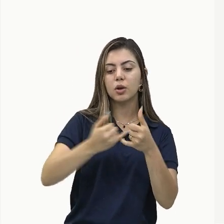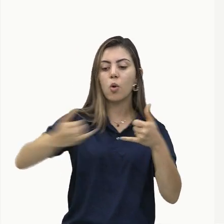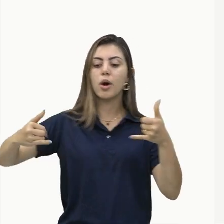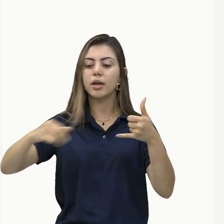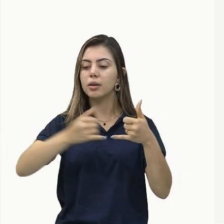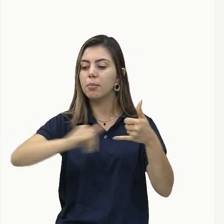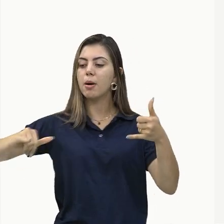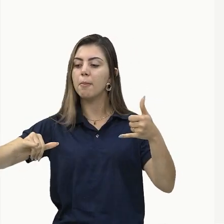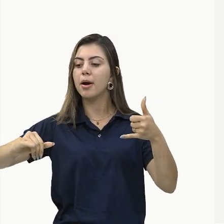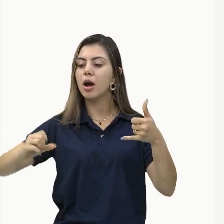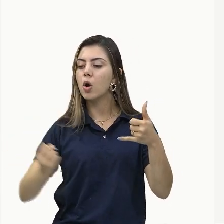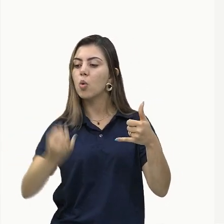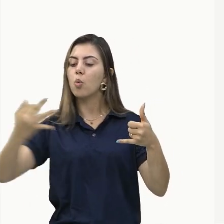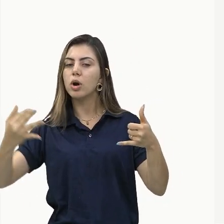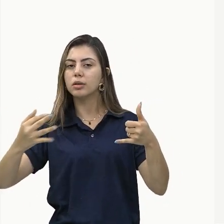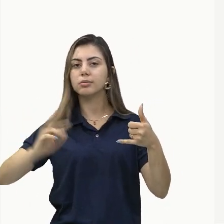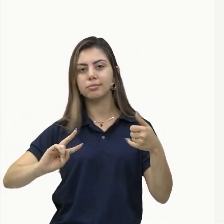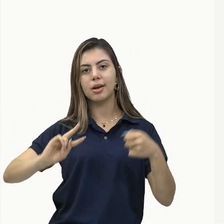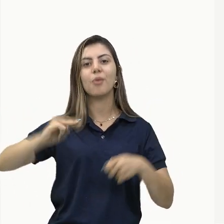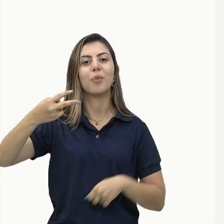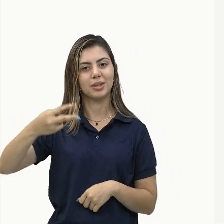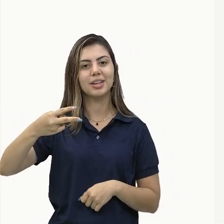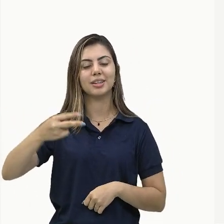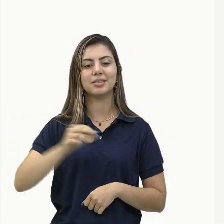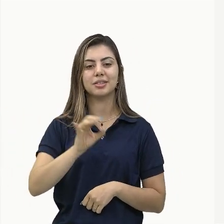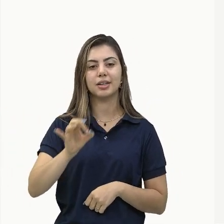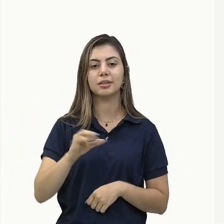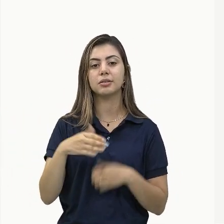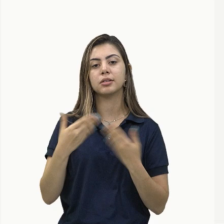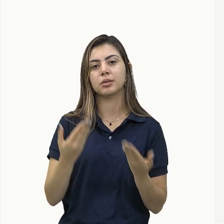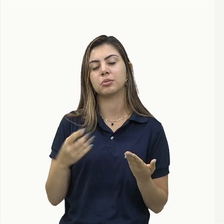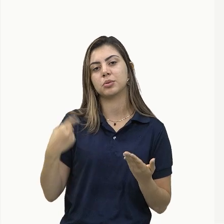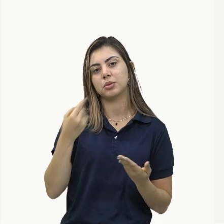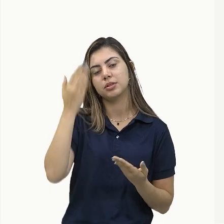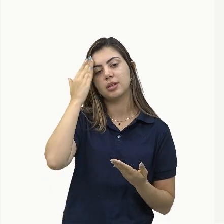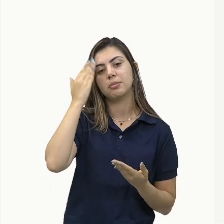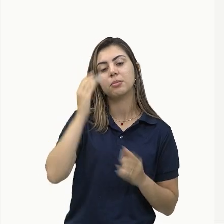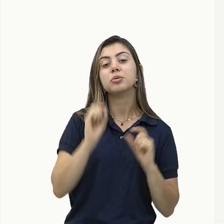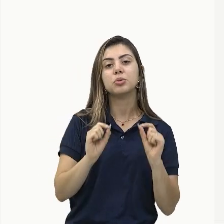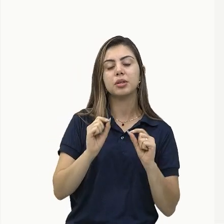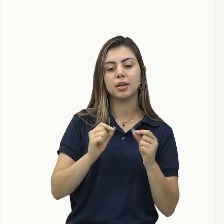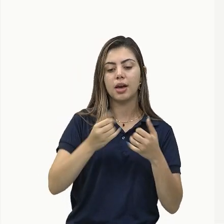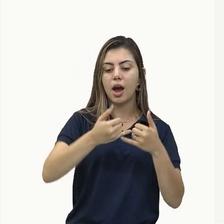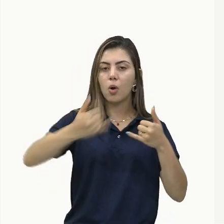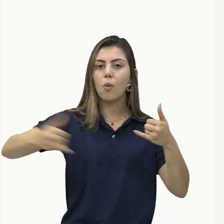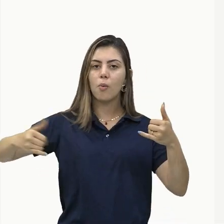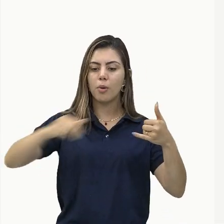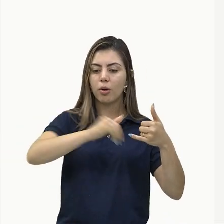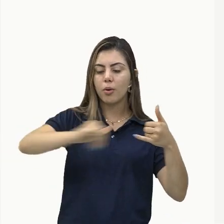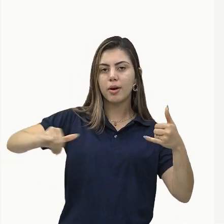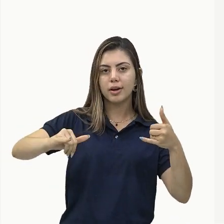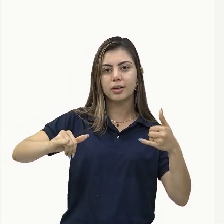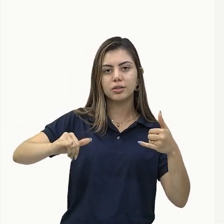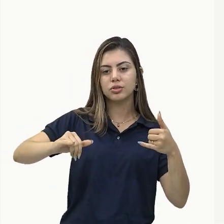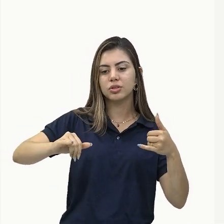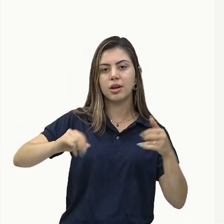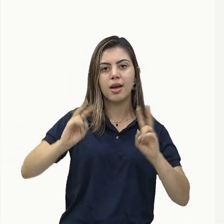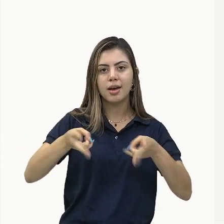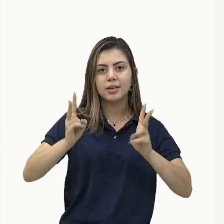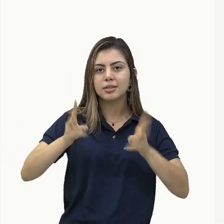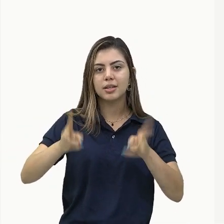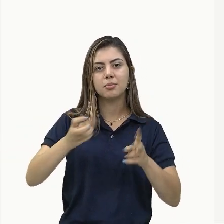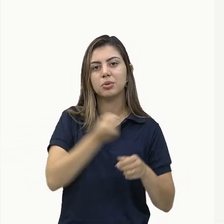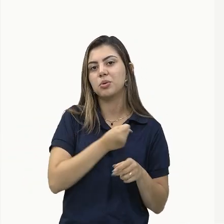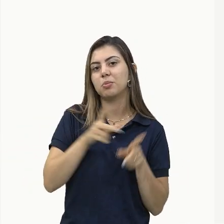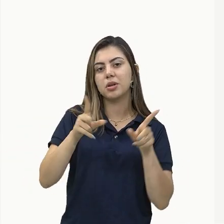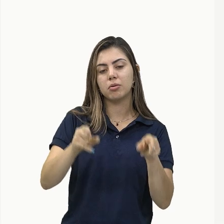ao quadrado. Como a corrente é igual no circuito em série, né, eu vou ter os valores de corrente sempre iguais, mas os valores da resistência são